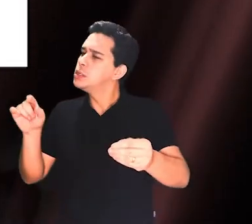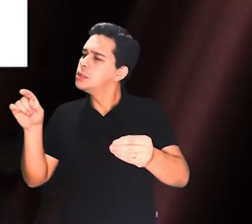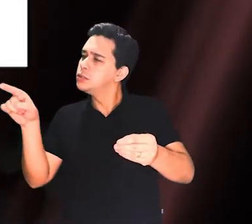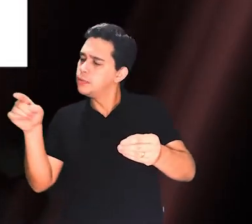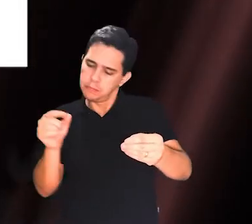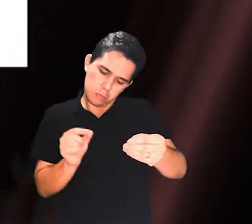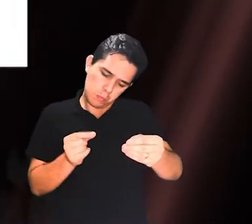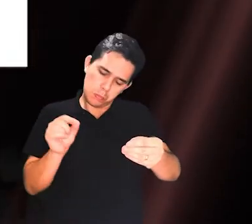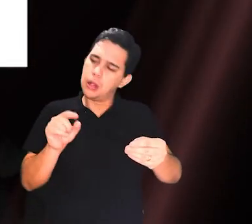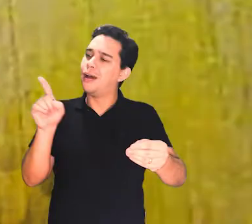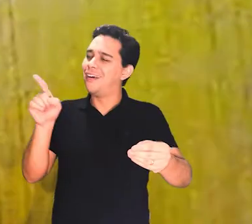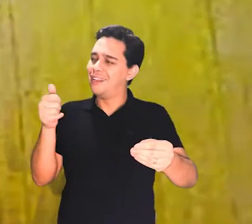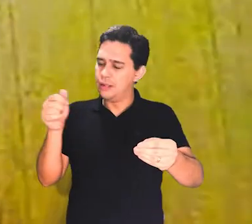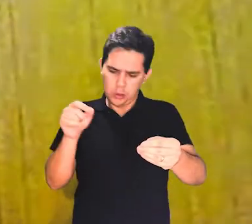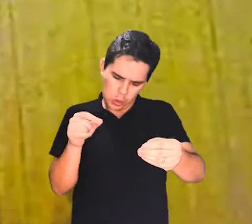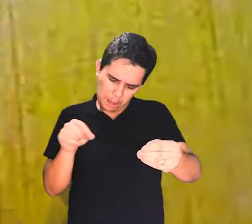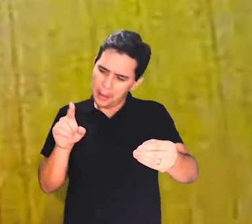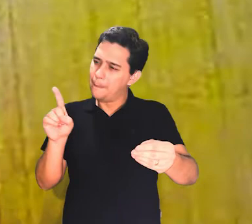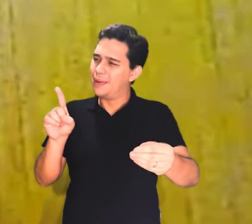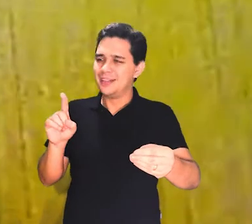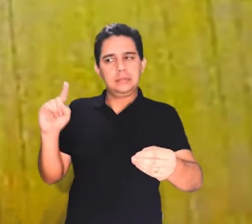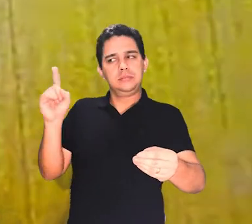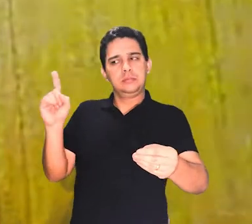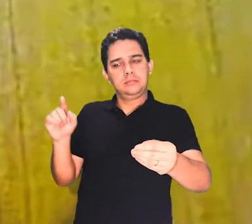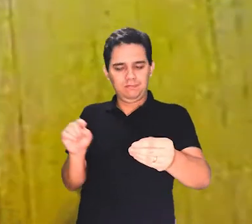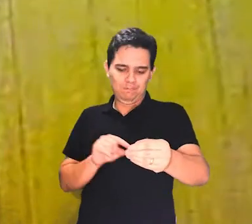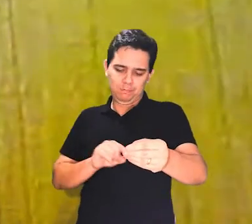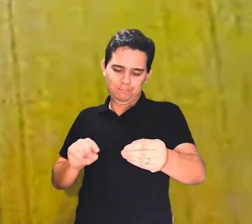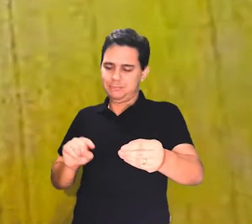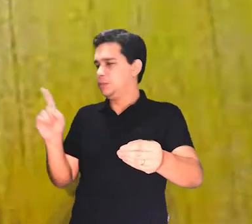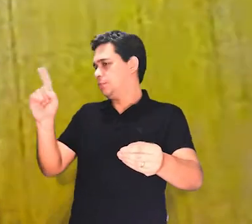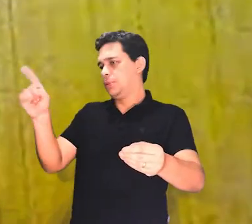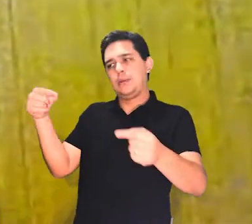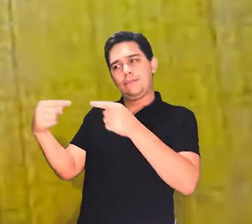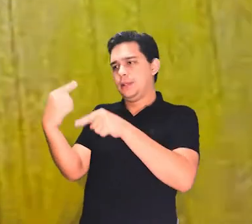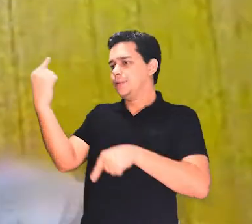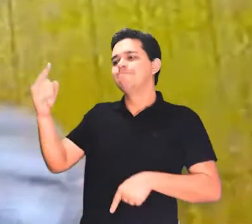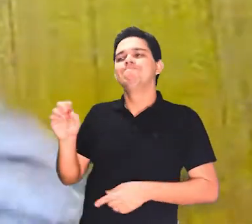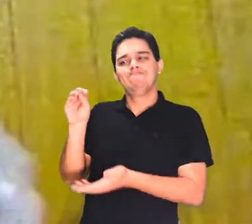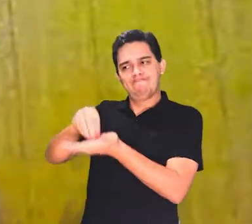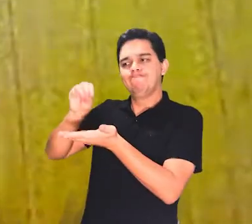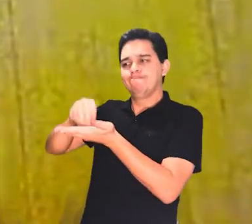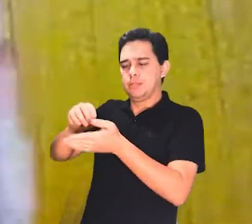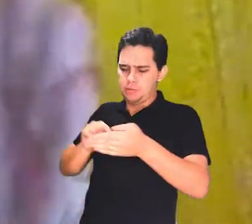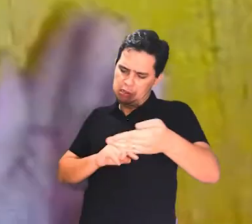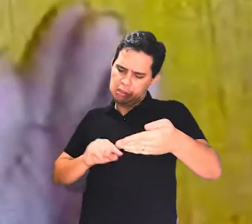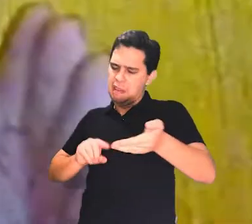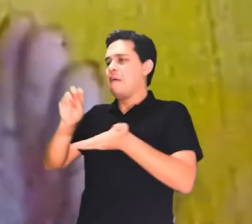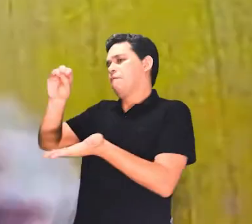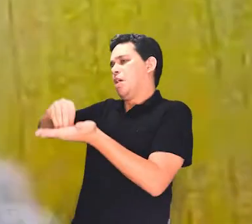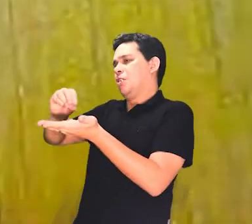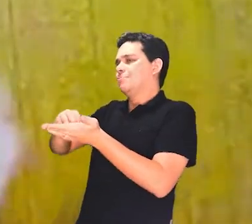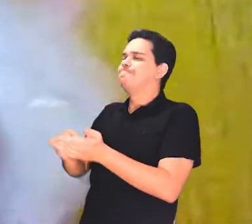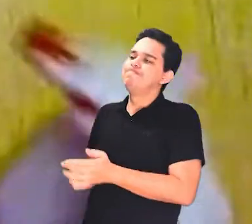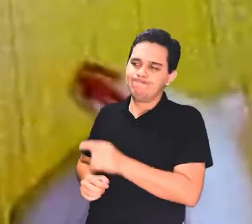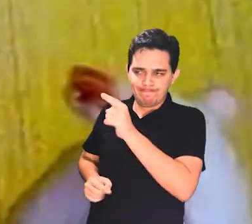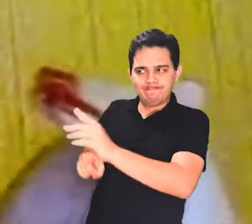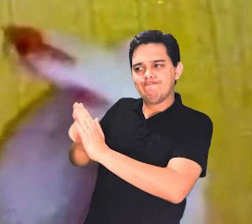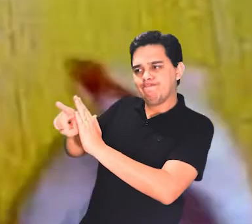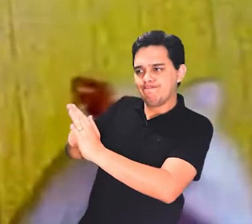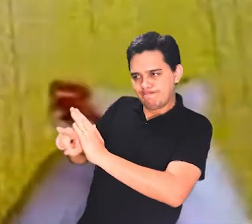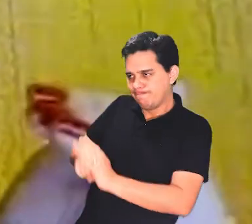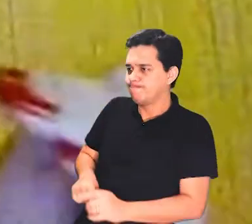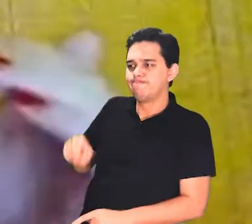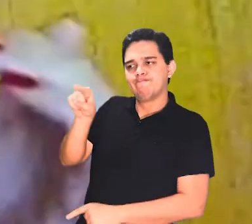dessas instituições asilares e manicomiais. Tanto hospitais psiquiátricos, já existia realmente essas duas vertentes,